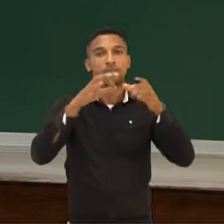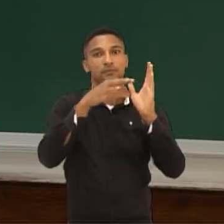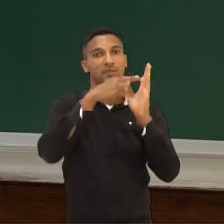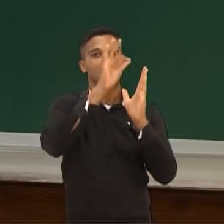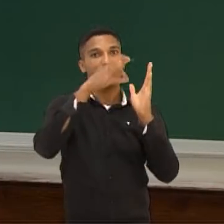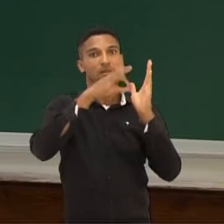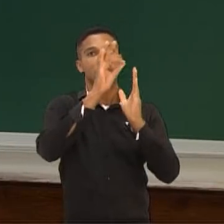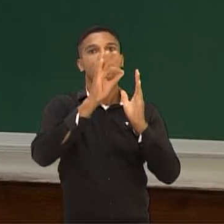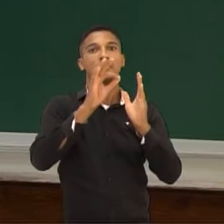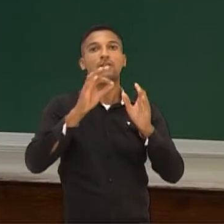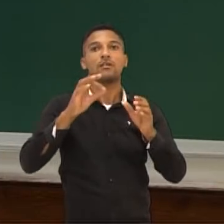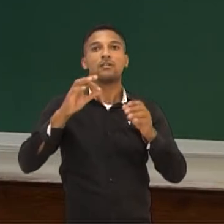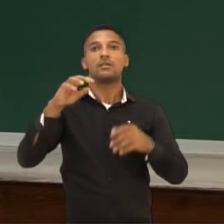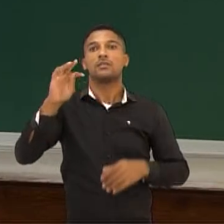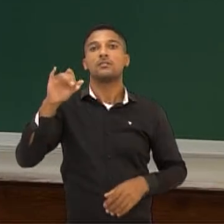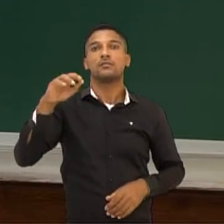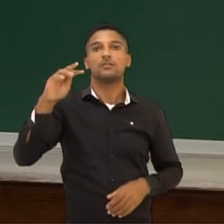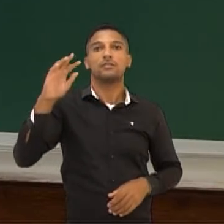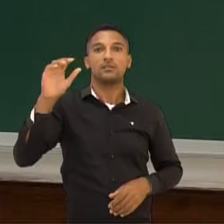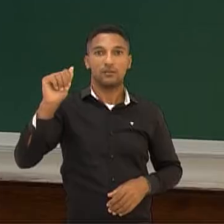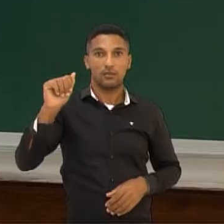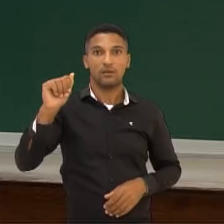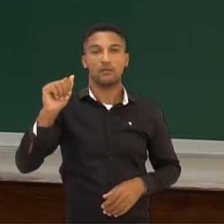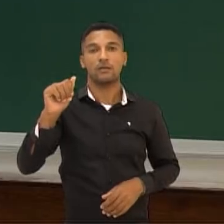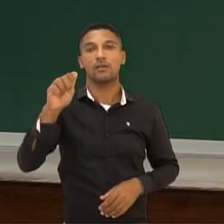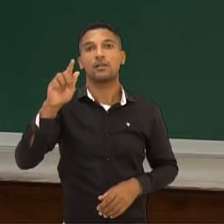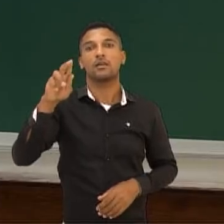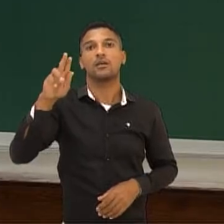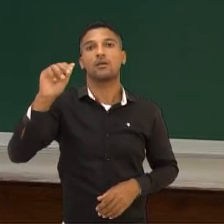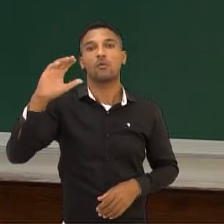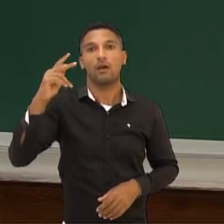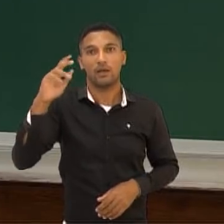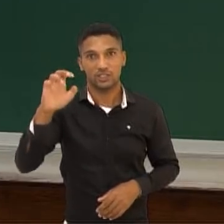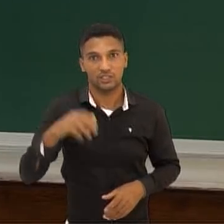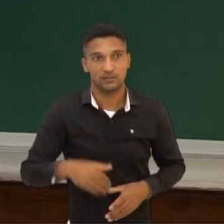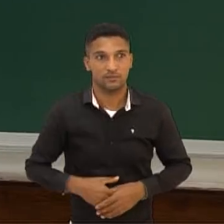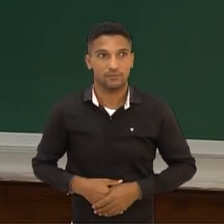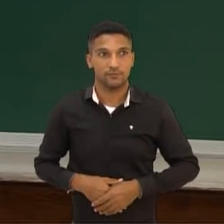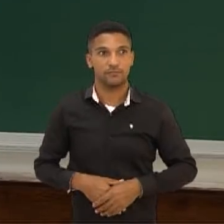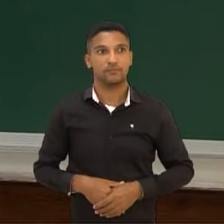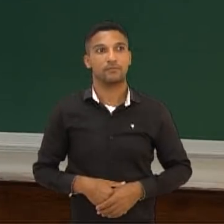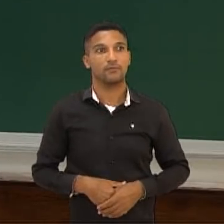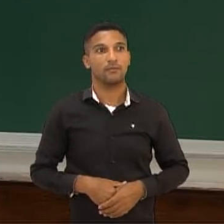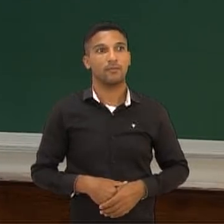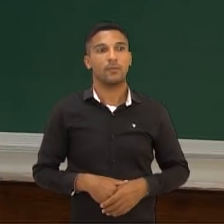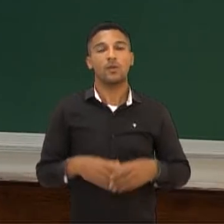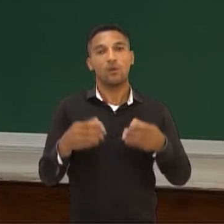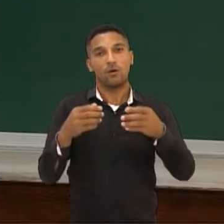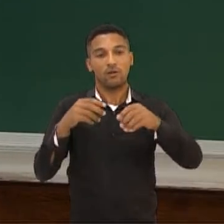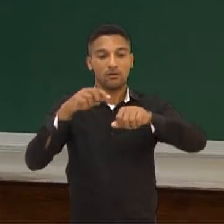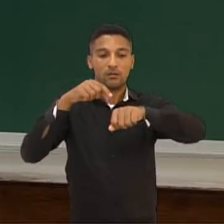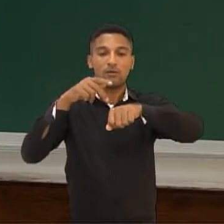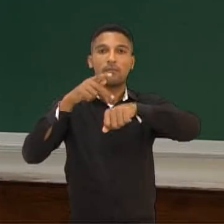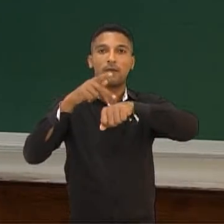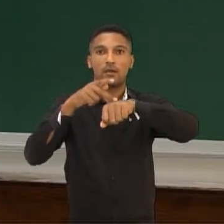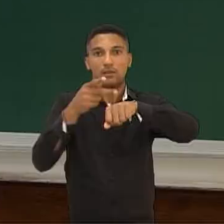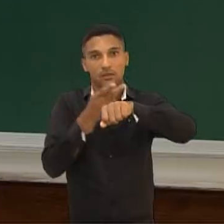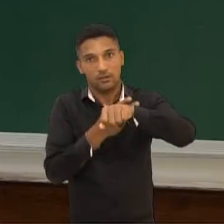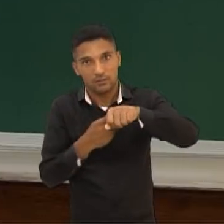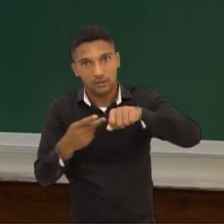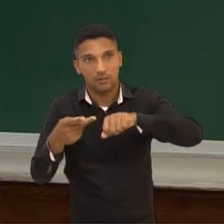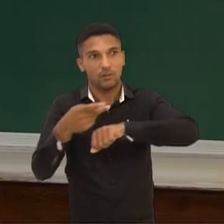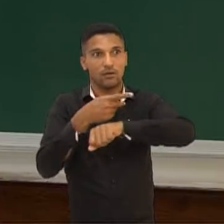de cera, enfim, os materiais que você tiver em casa, lápis de cor. E daí fui fazer o desenho, trabalhei os pontos,